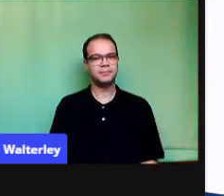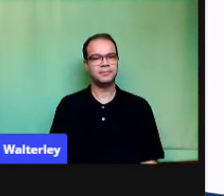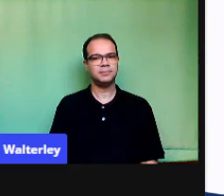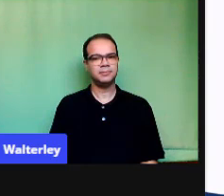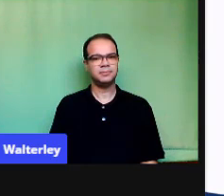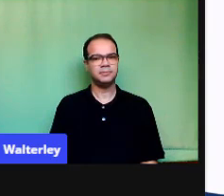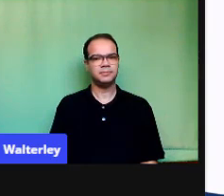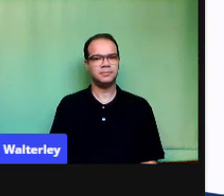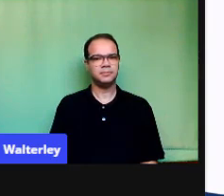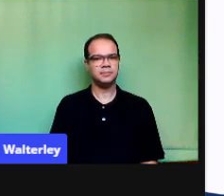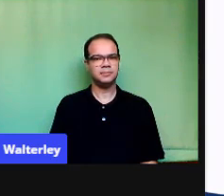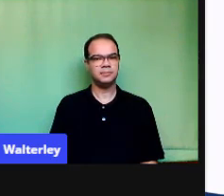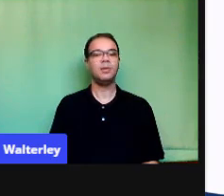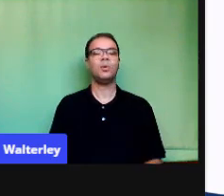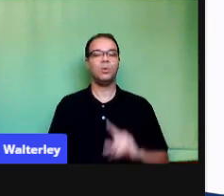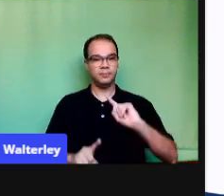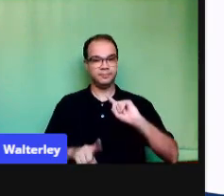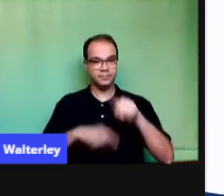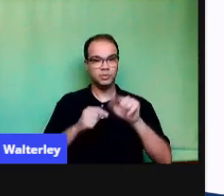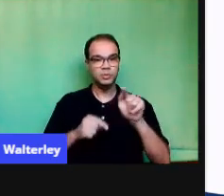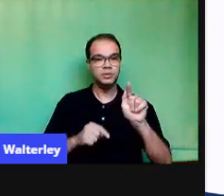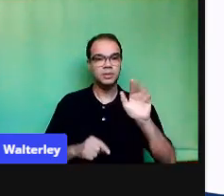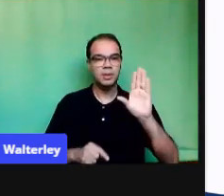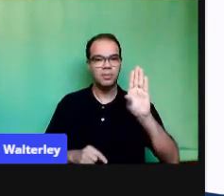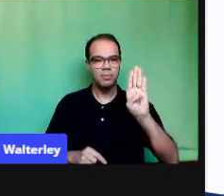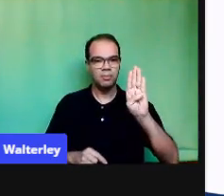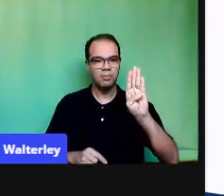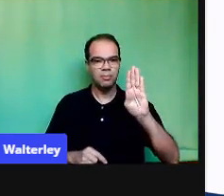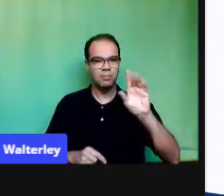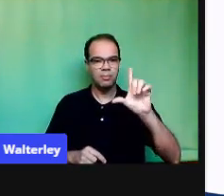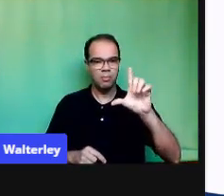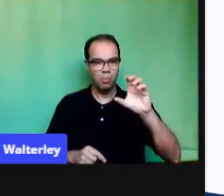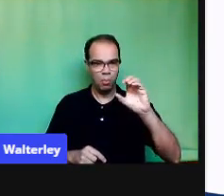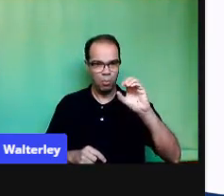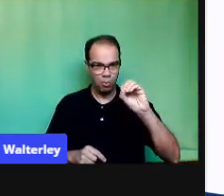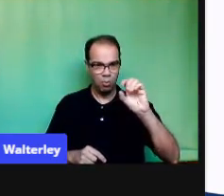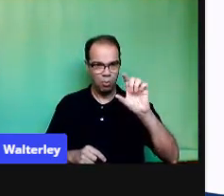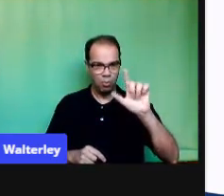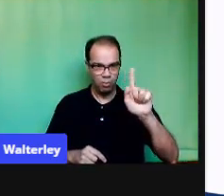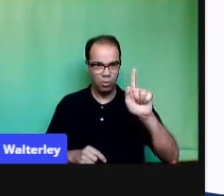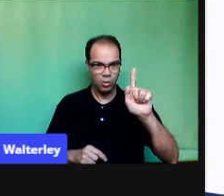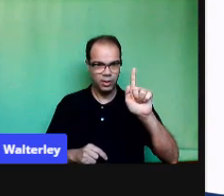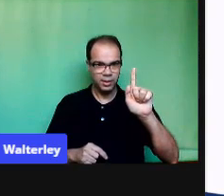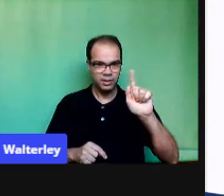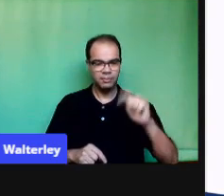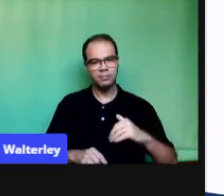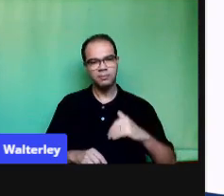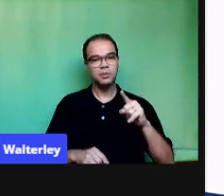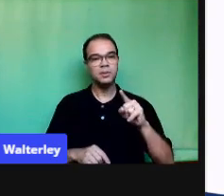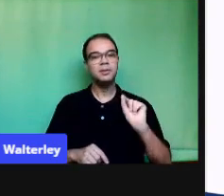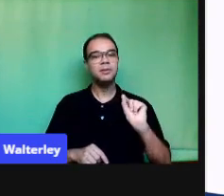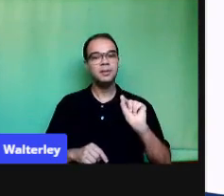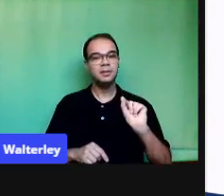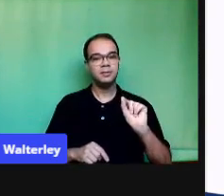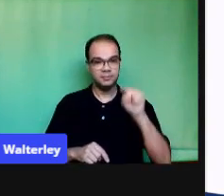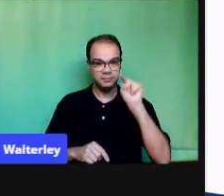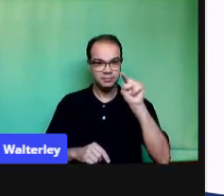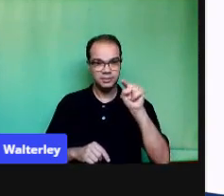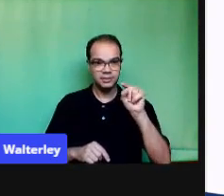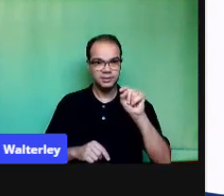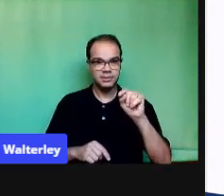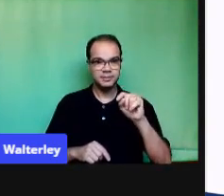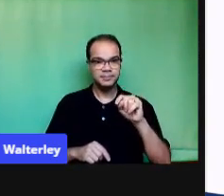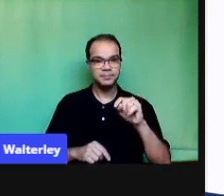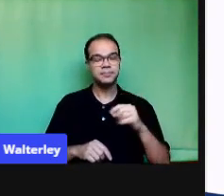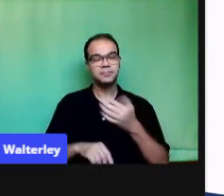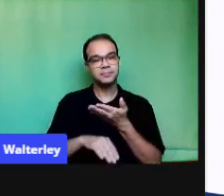no nosso blog, no blog de ciências, cujo endereço vai estar no final dessa apresentação, alguns materiais extras para ajudar na preparação das